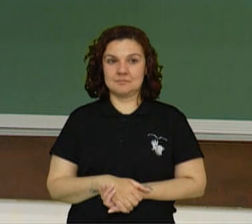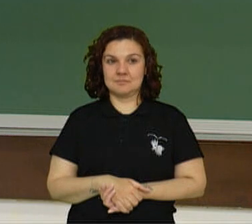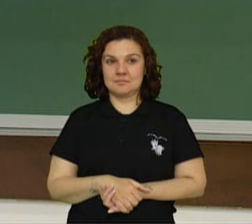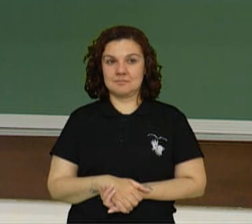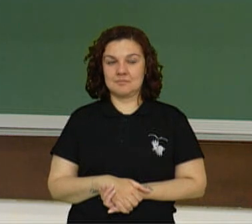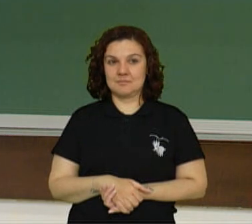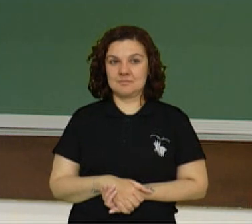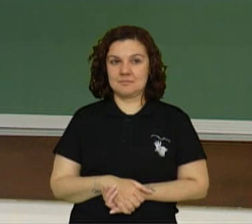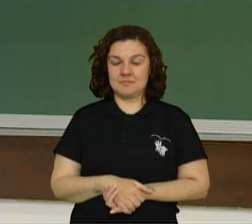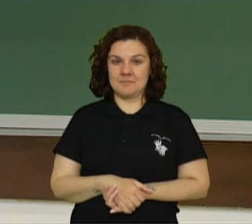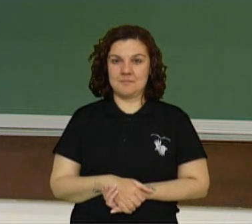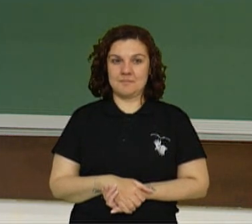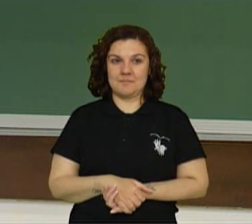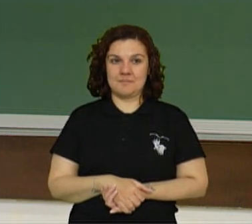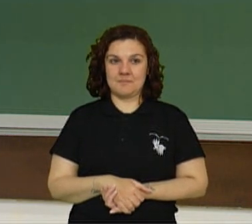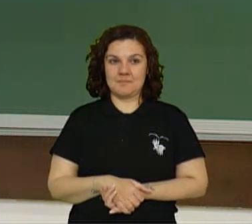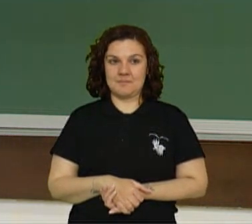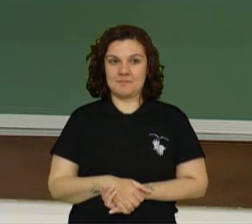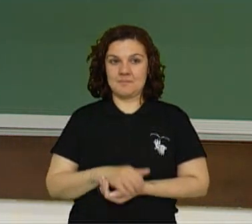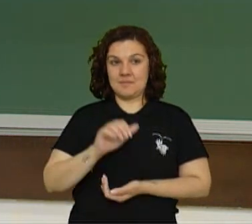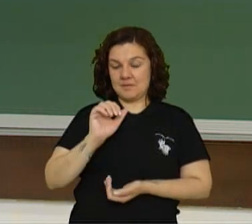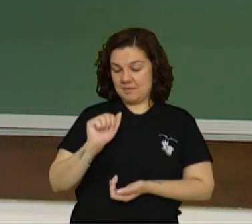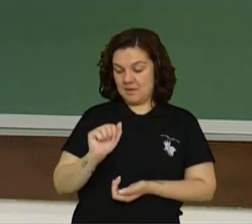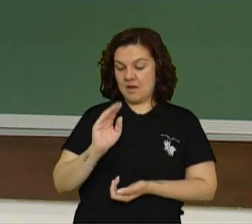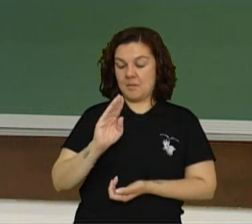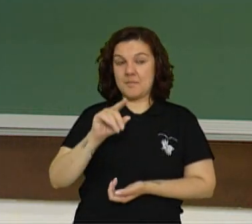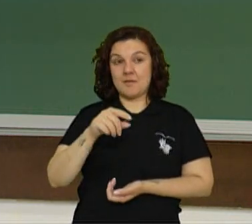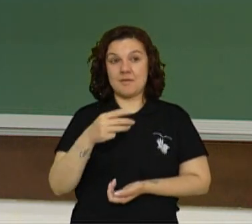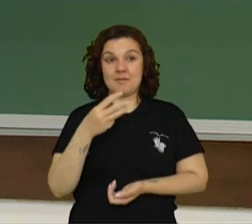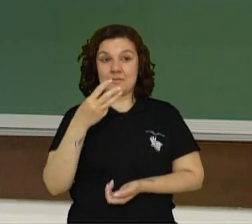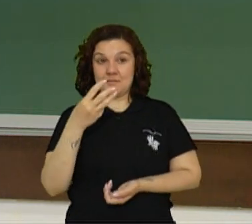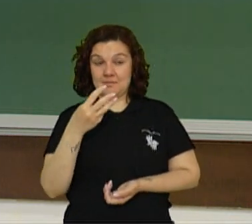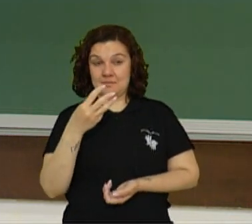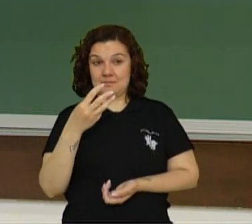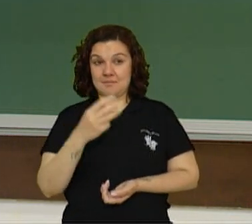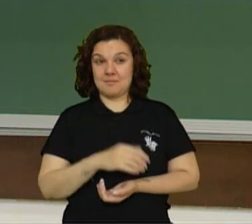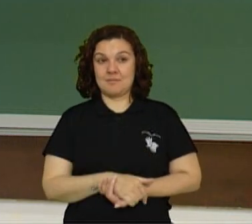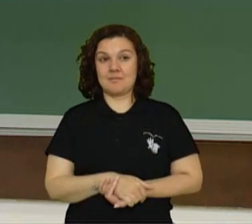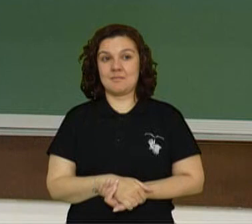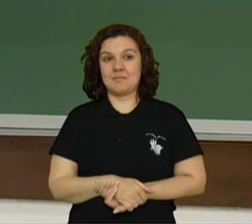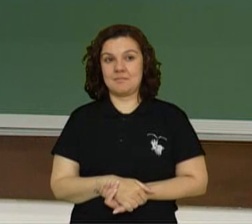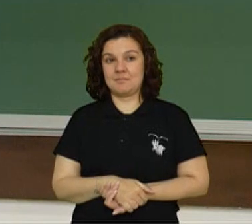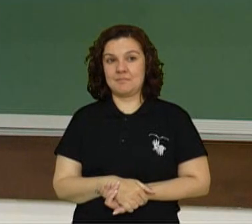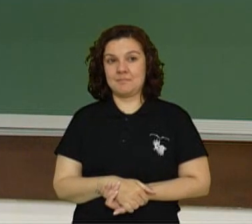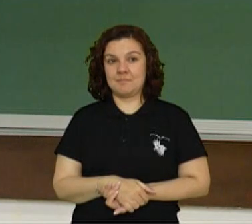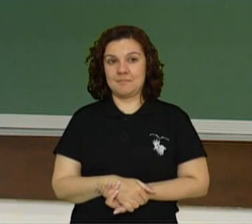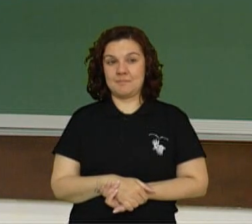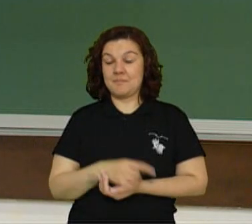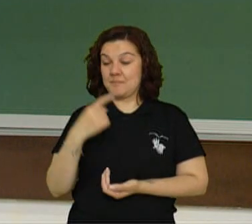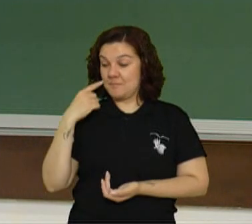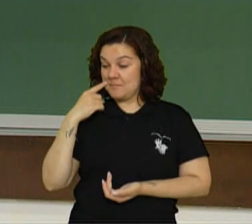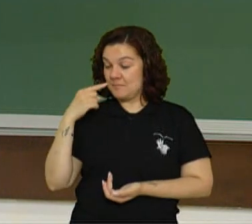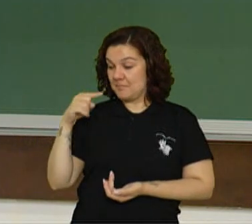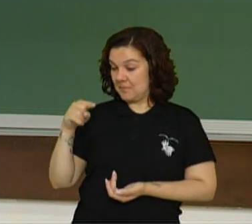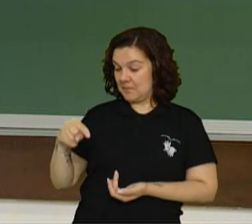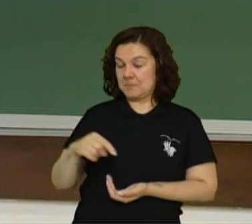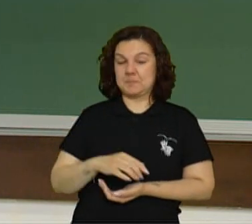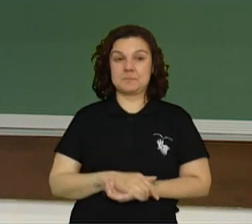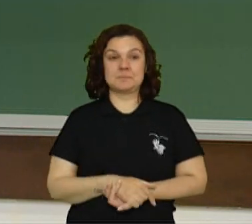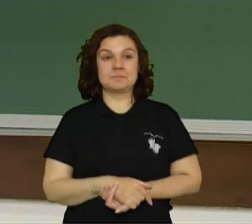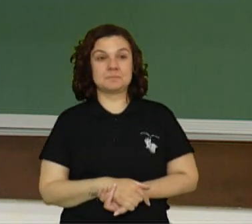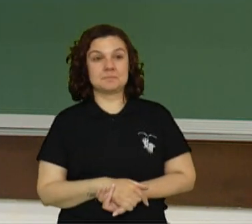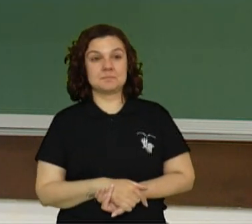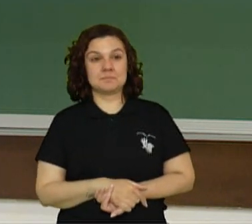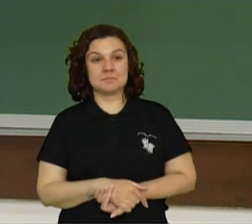A, de A até B, 3 centímetros. Então, trazendo esse ponto